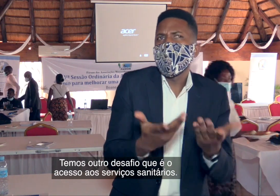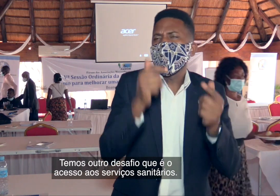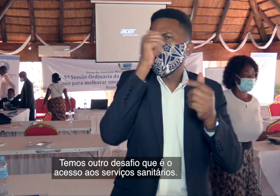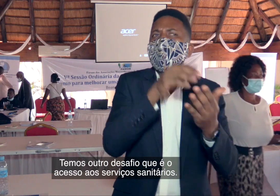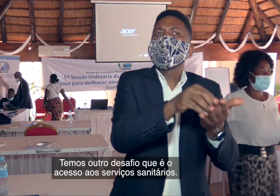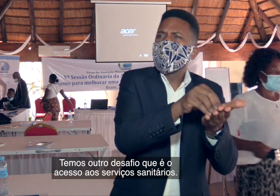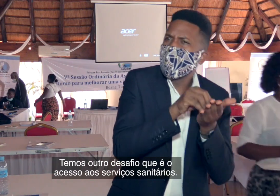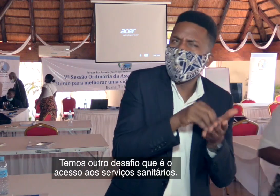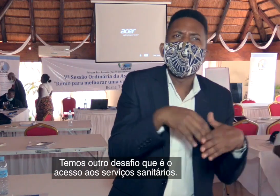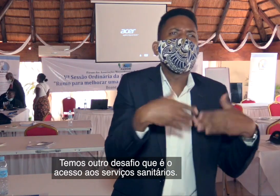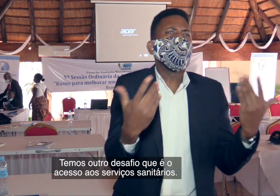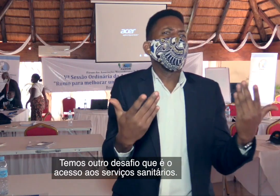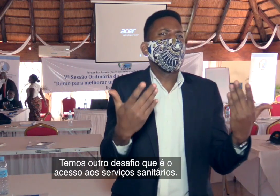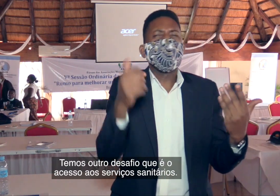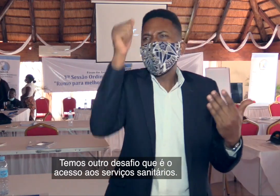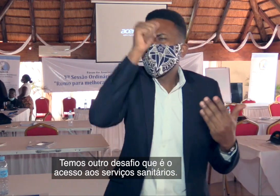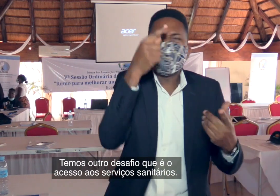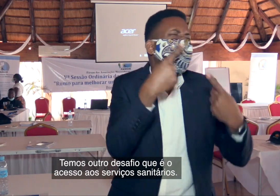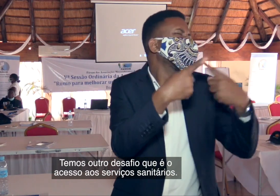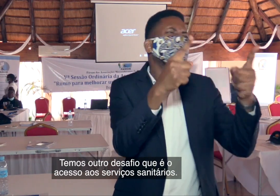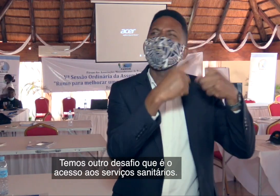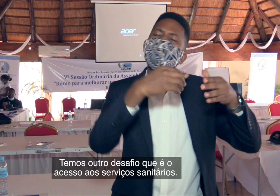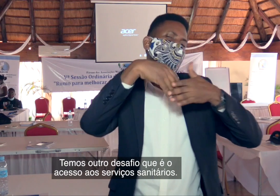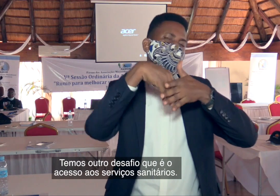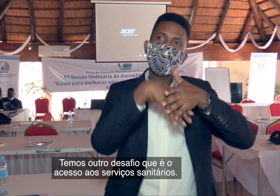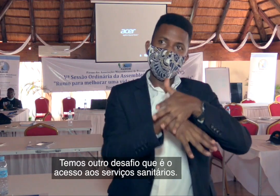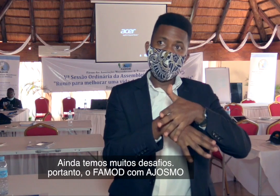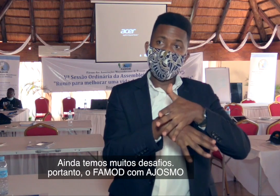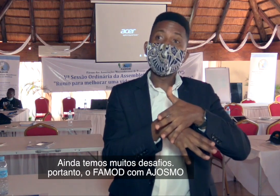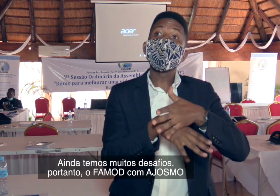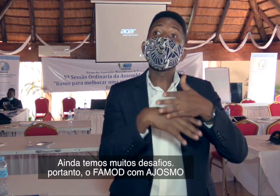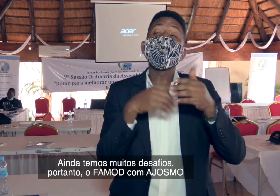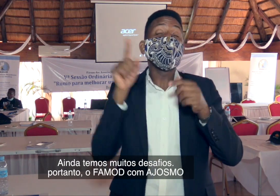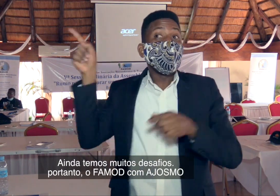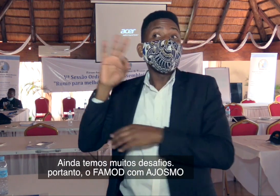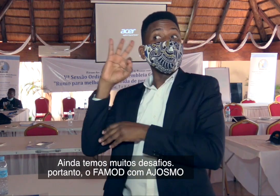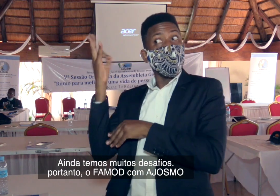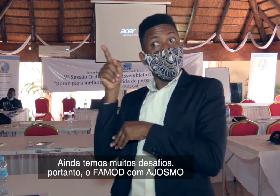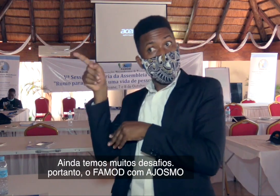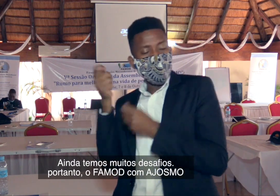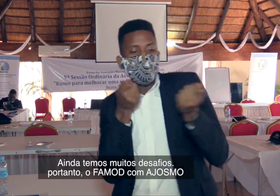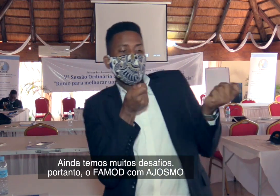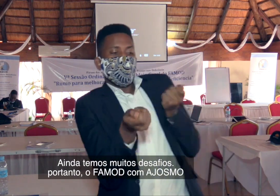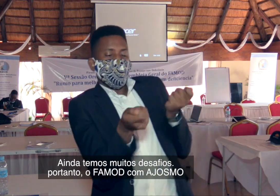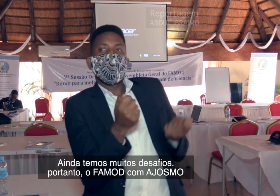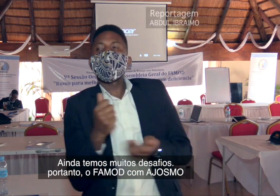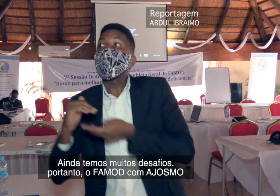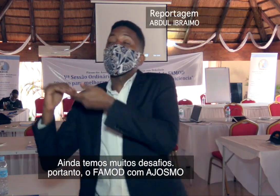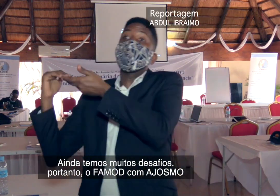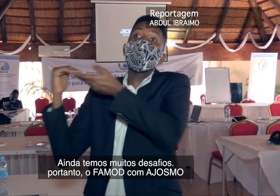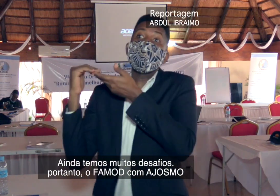é acesso aos serviços sanitários. Temos ainda desafios que prevalecem.